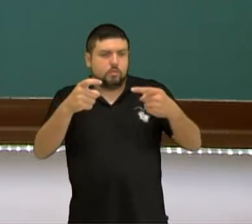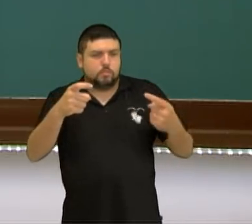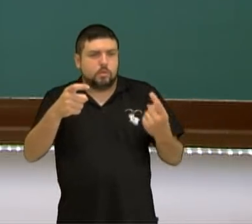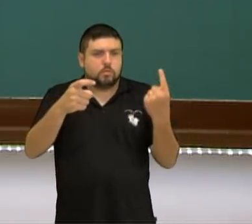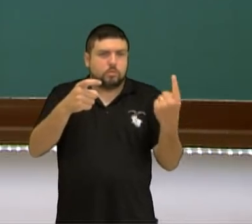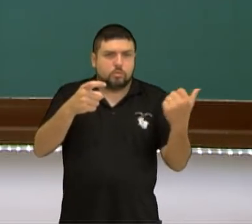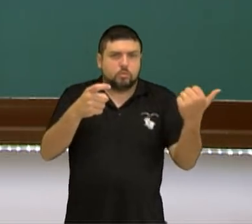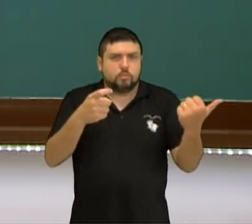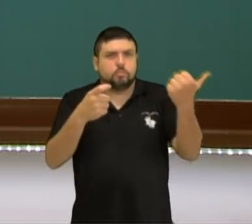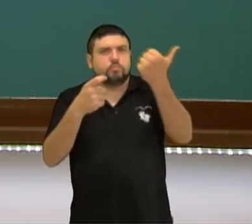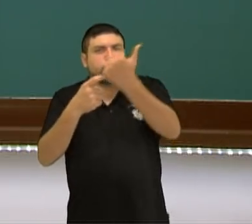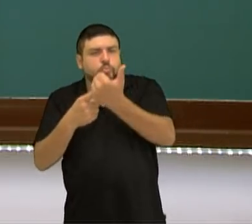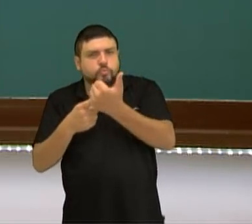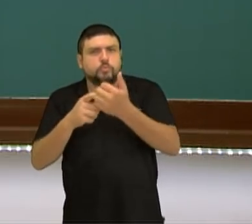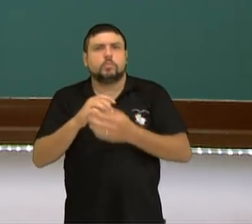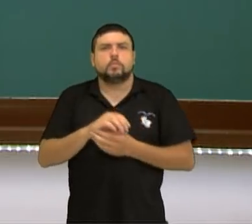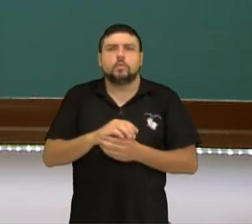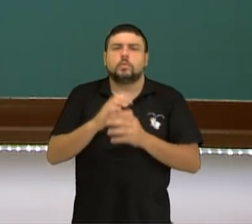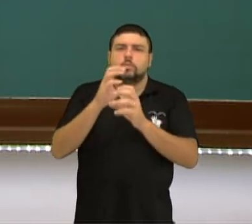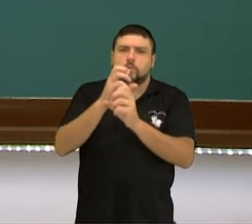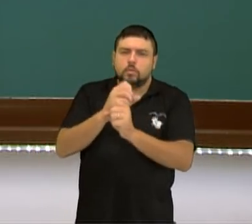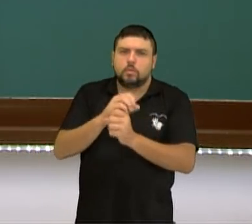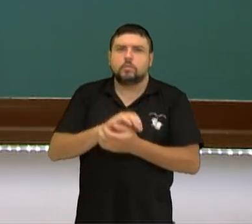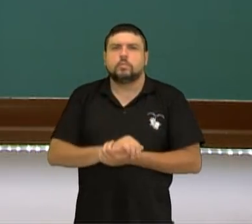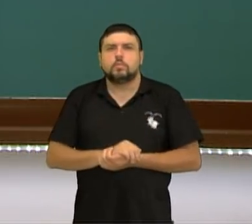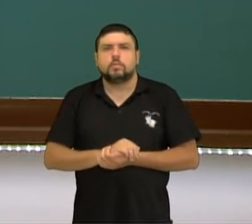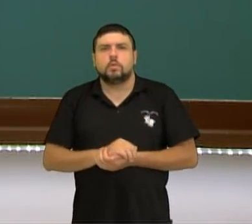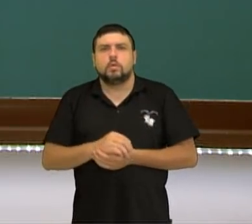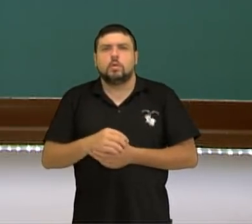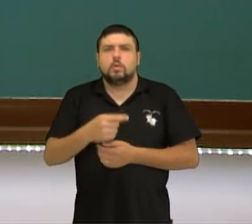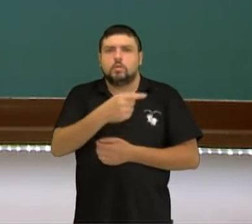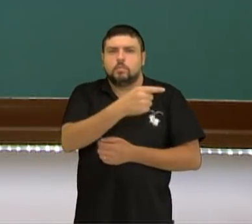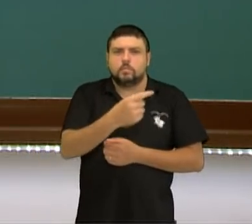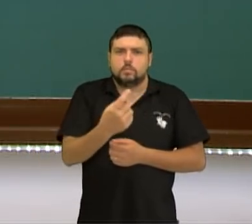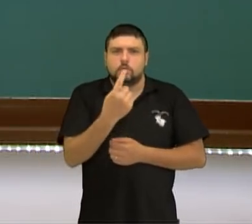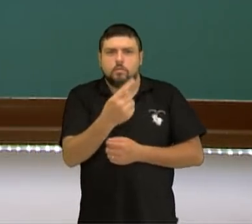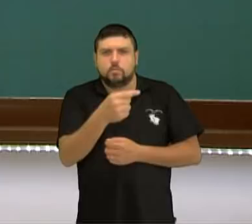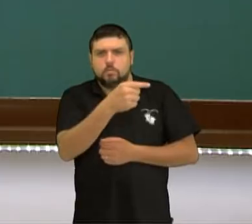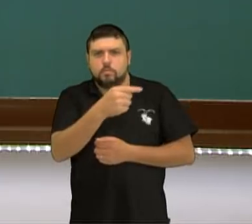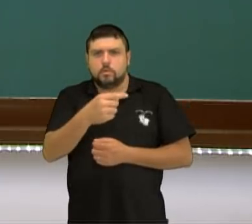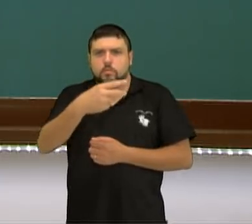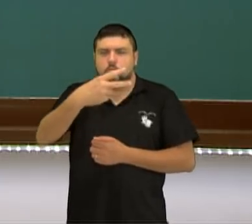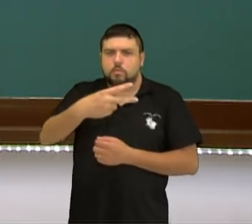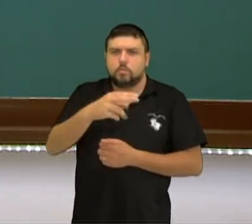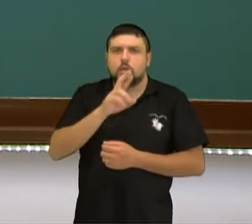consequentemente na função, e fazendo a continha. Menos 1 com menos 2, menos 3.